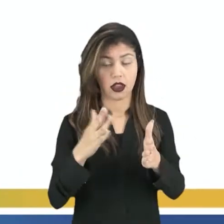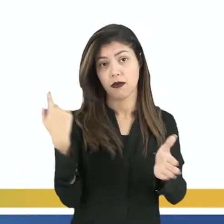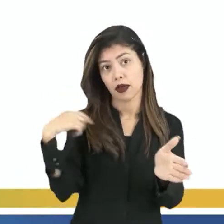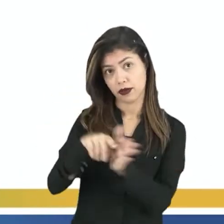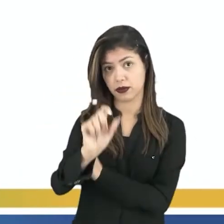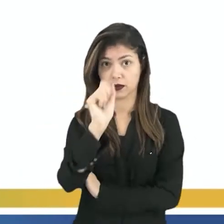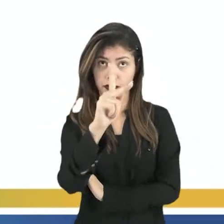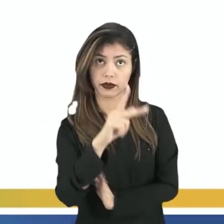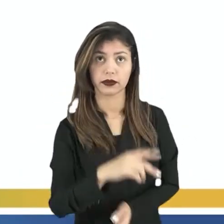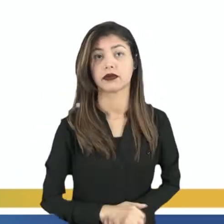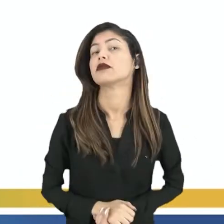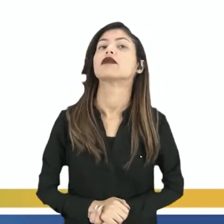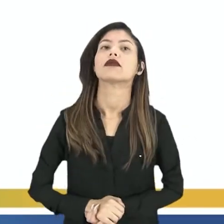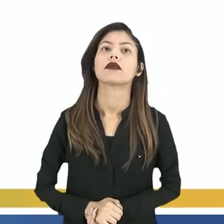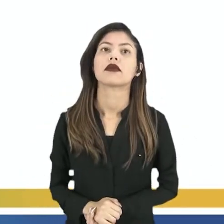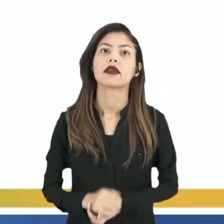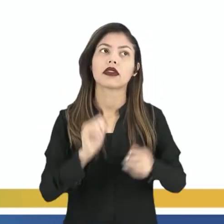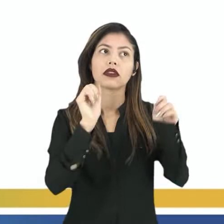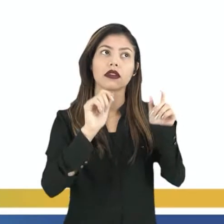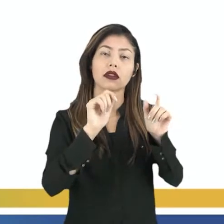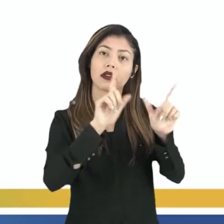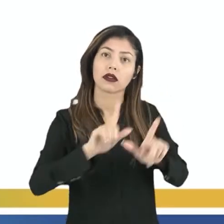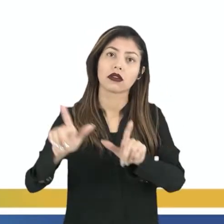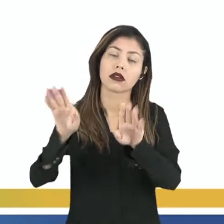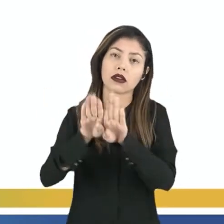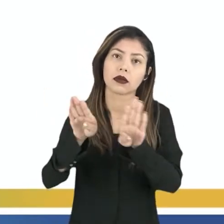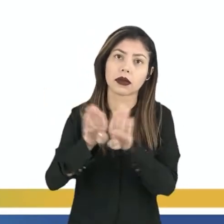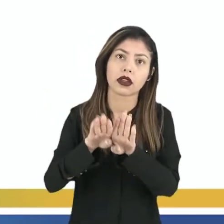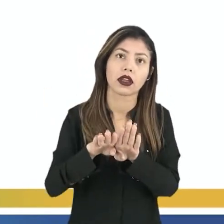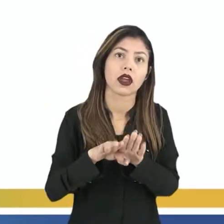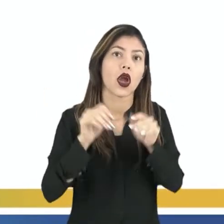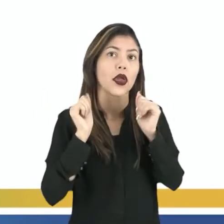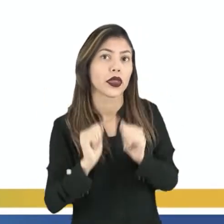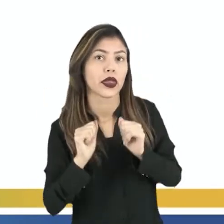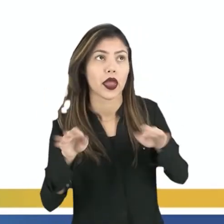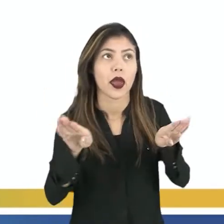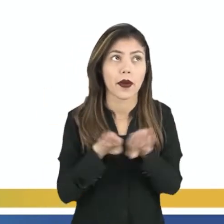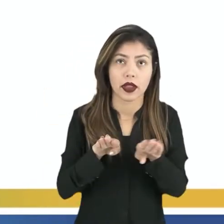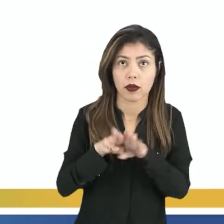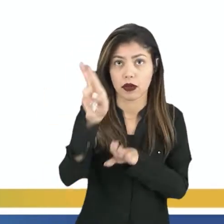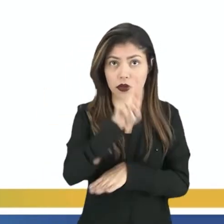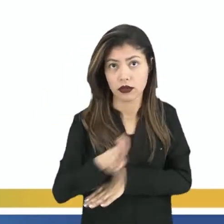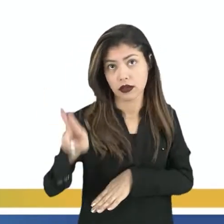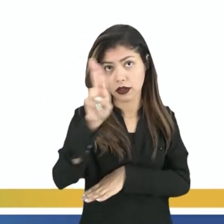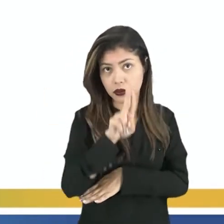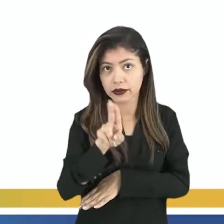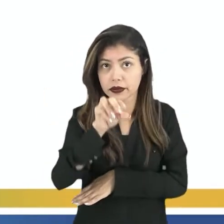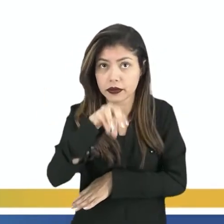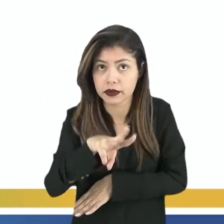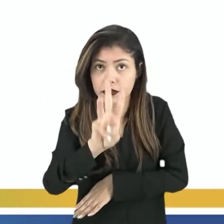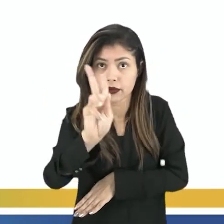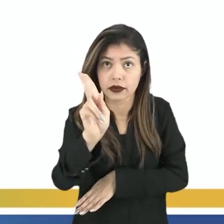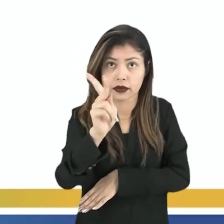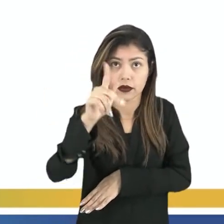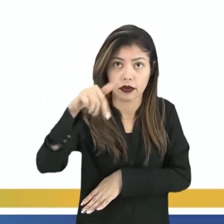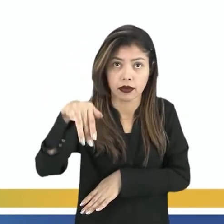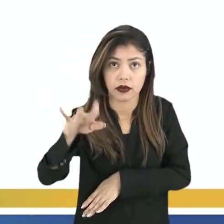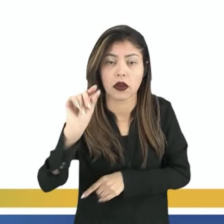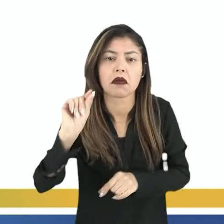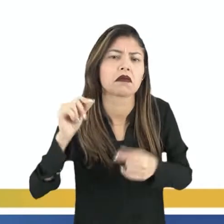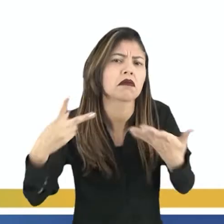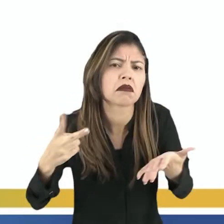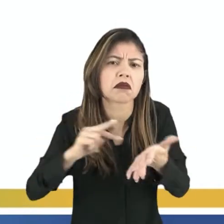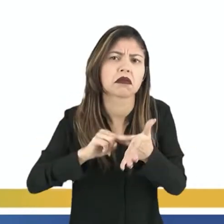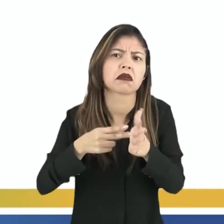ok? E aí o quadro ainda lembra para vocês. Nós também podemos usar double H questions. O que são double